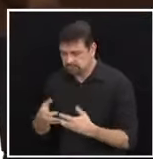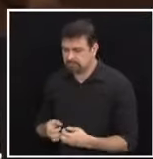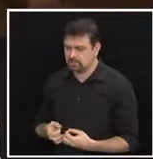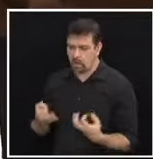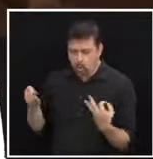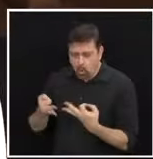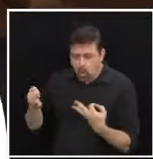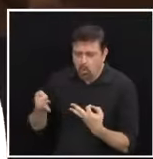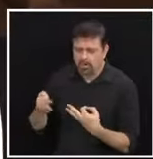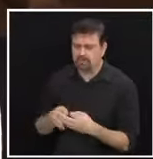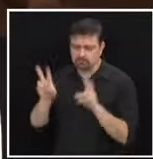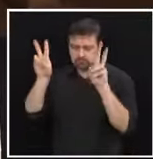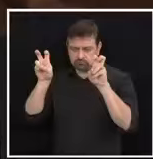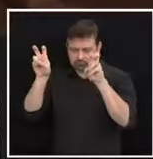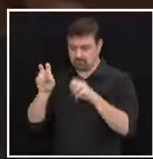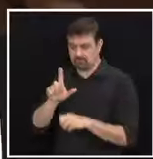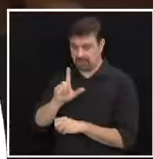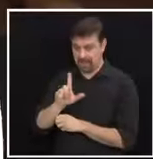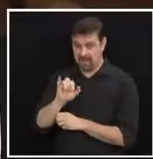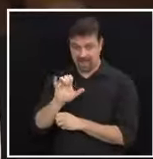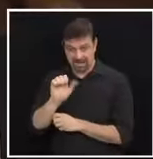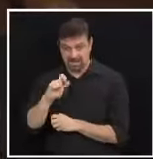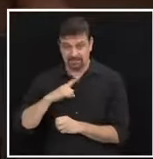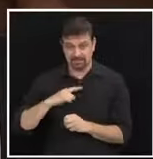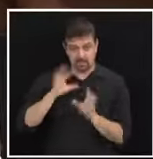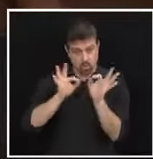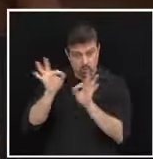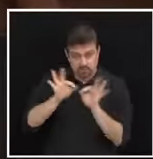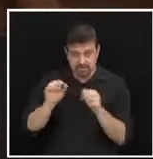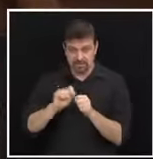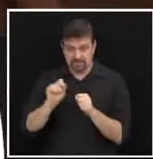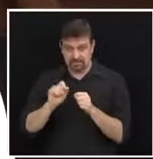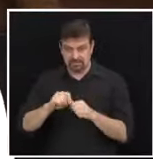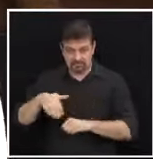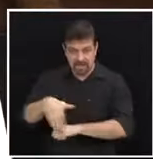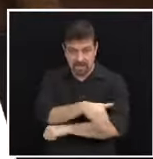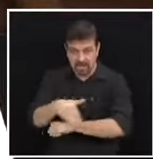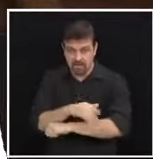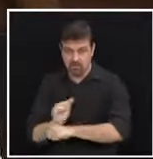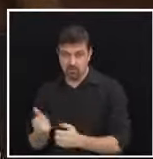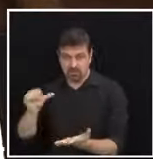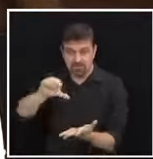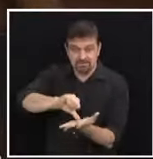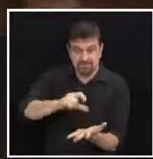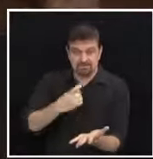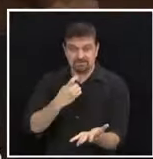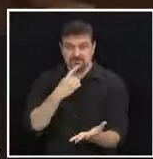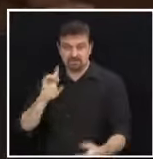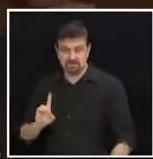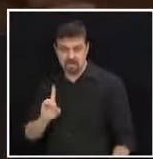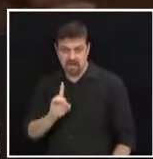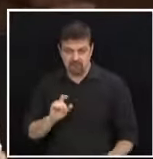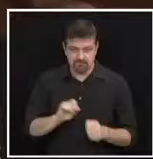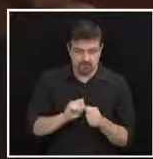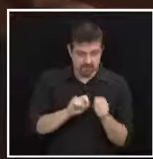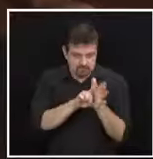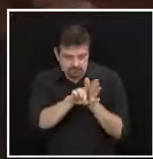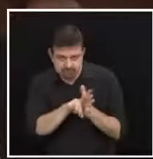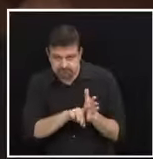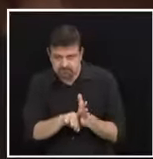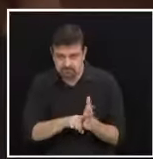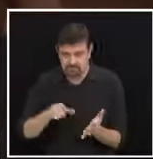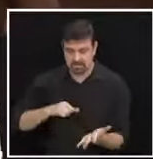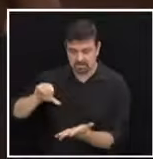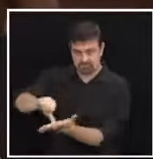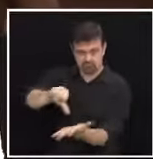disso, né? A Lia tem um programa aqui que faz testes gratuitos no centro da cidade, na cidade toda, não só no centro, tem alguns